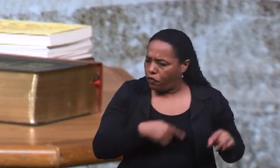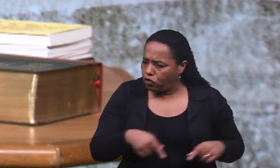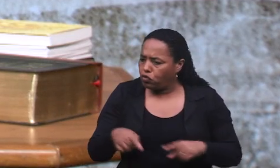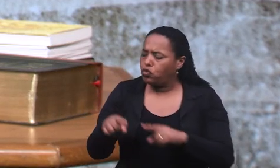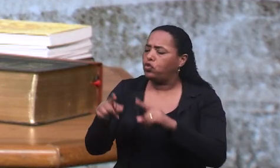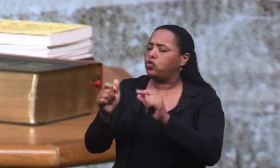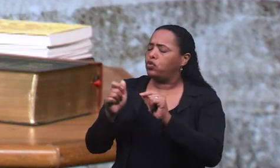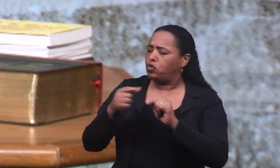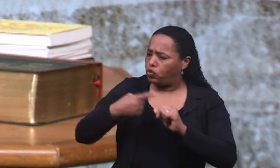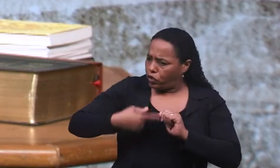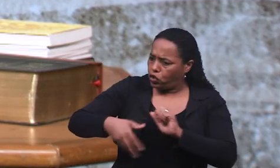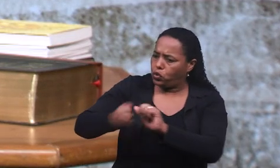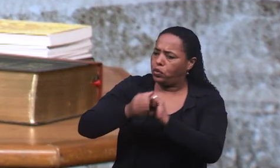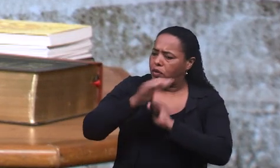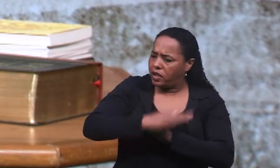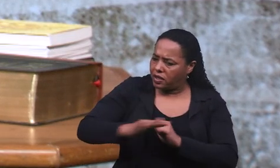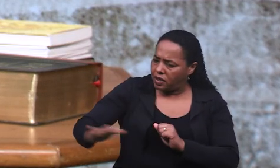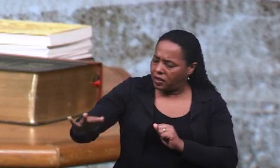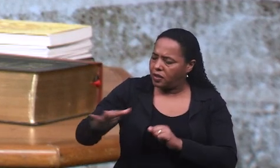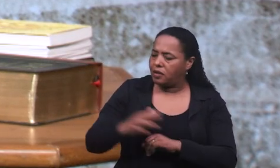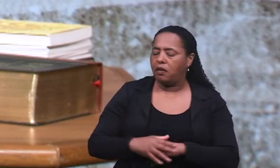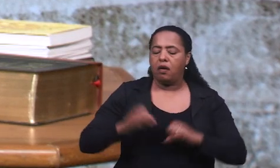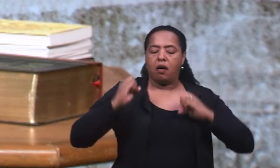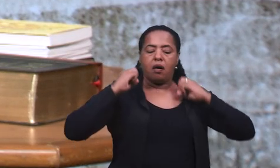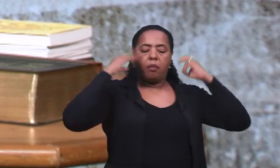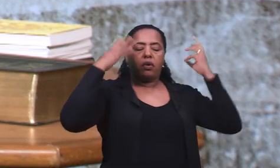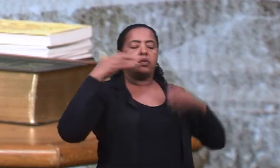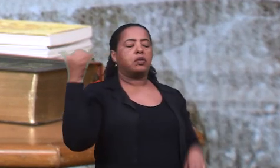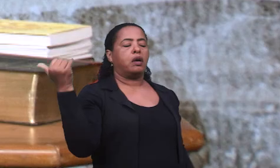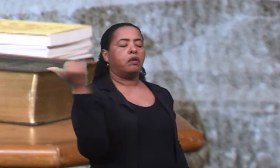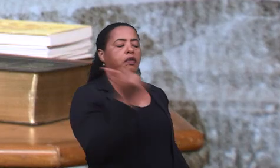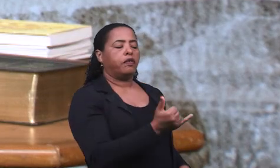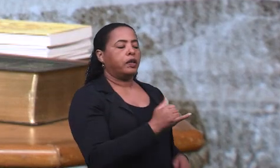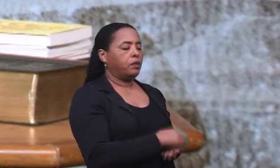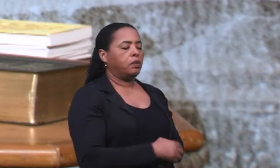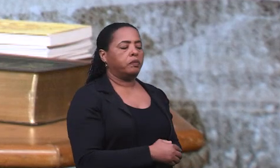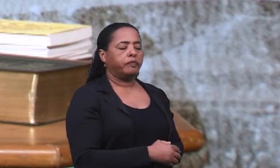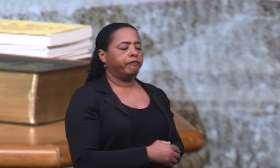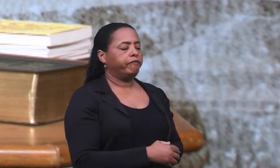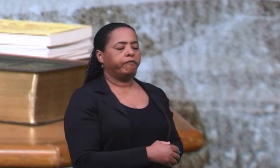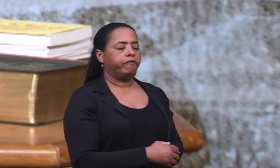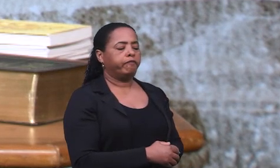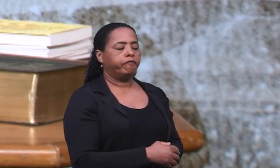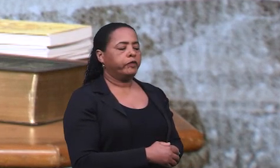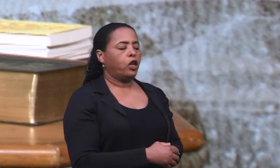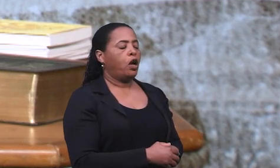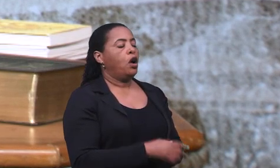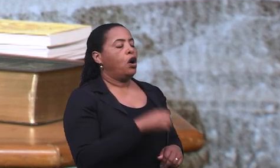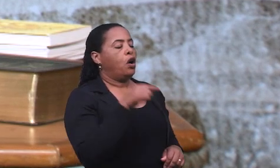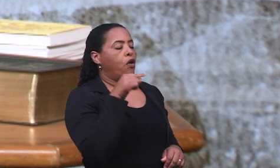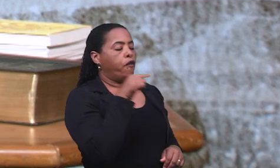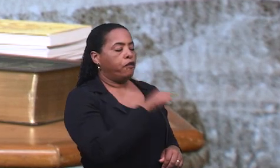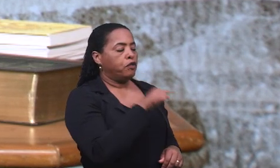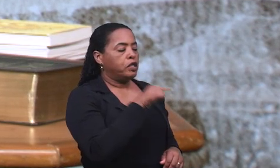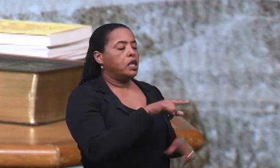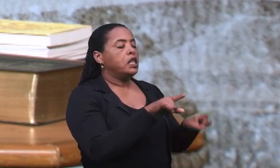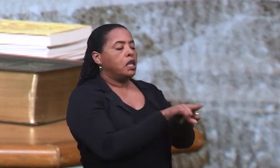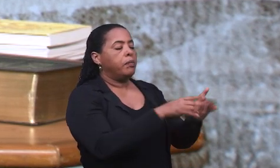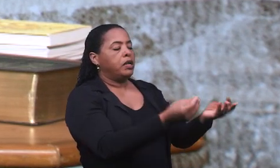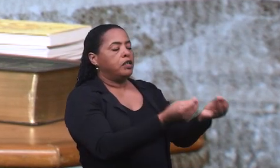convosco as vossas crianças. Moisés, porém, disse: Tu também darás em nossas